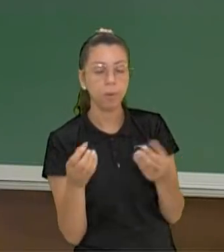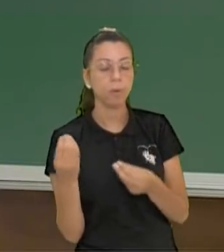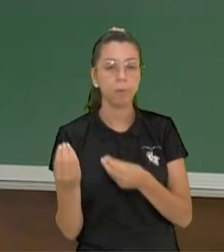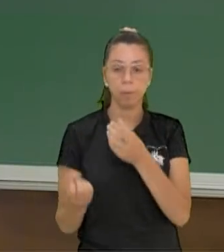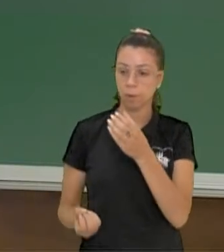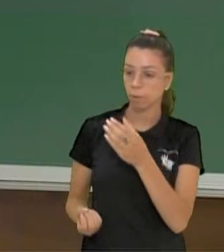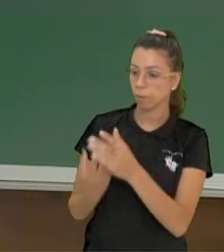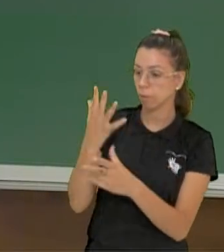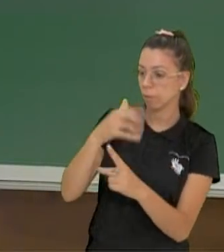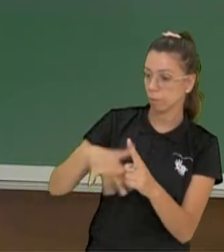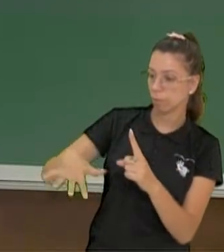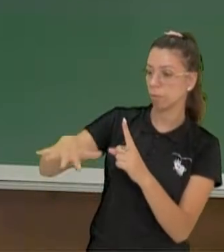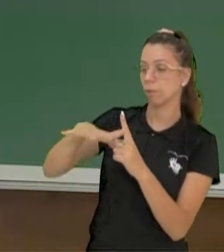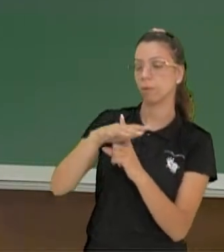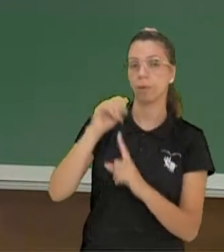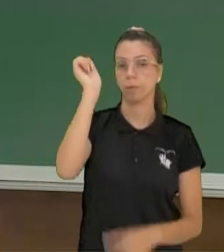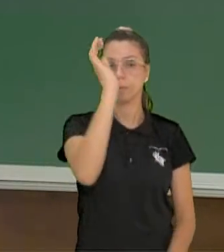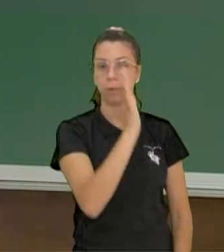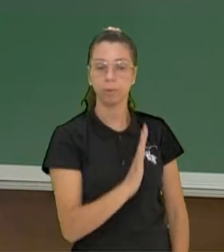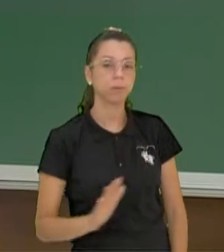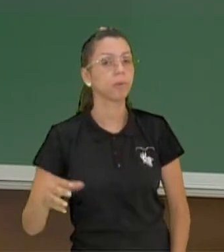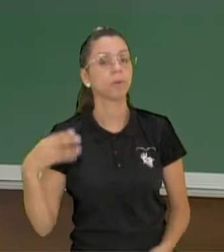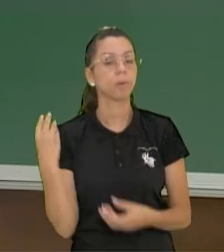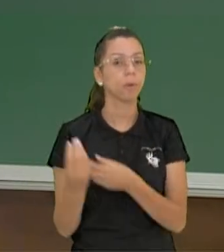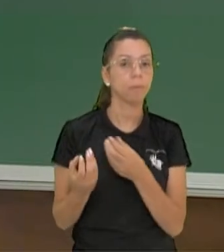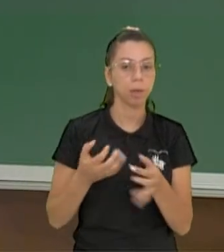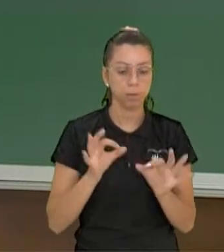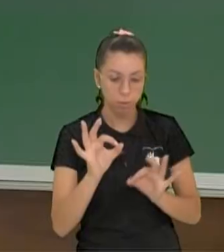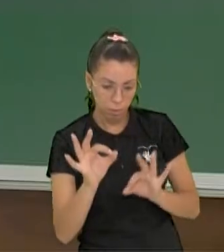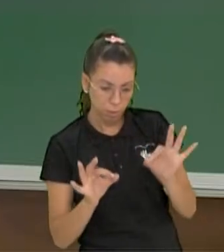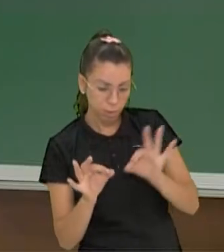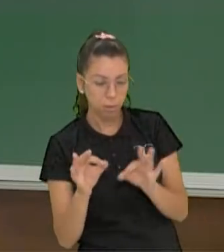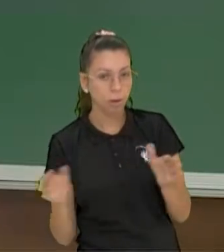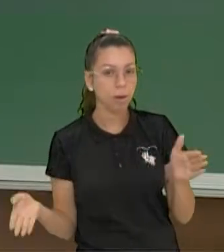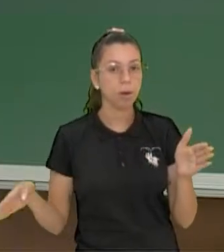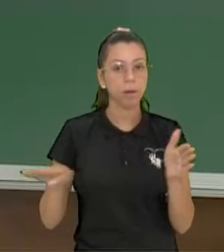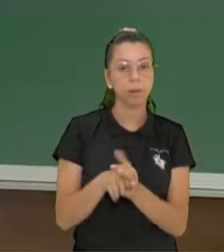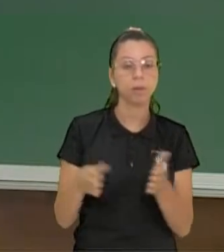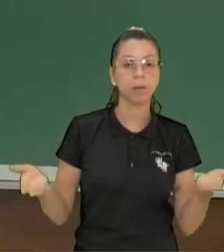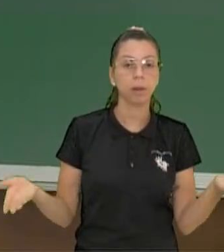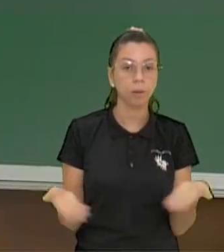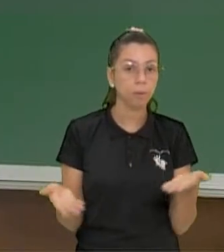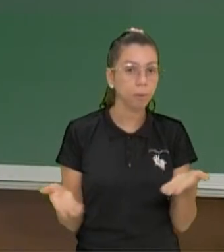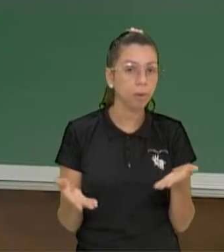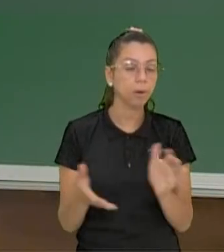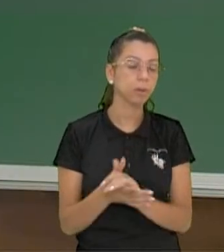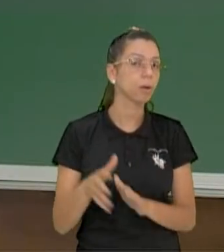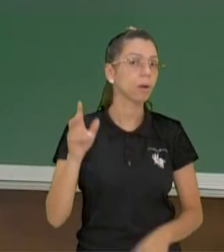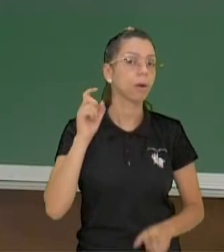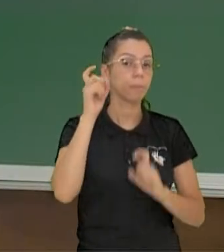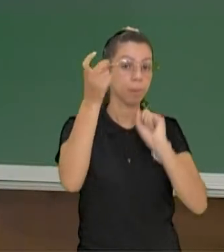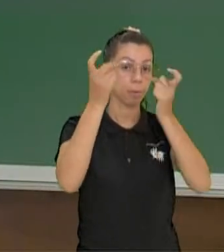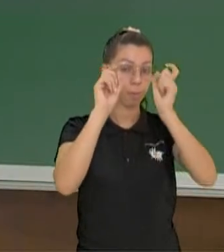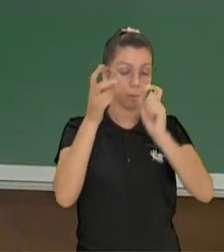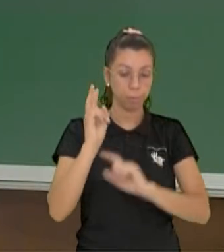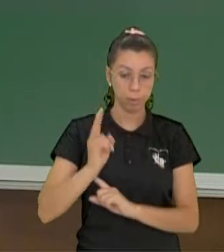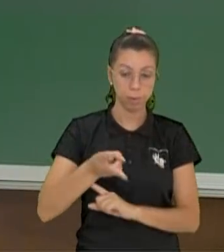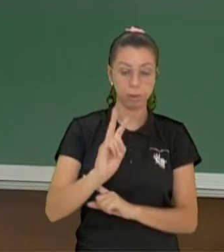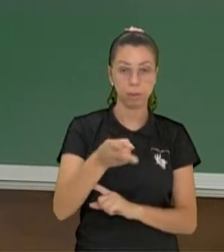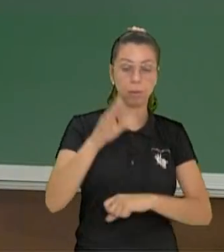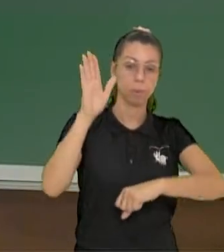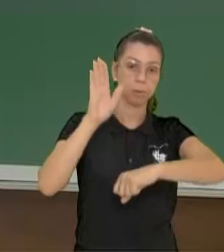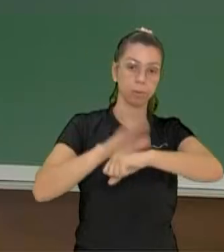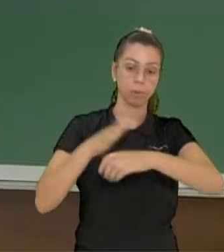toda essa sociedade brasileira? Como que se organizou até chegar nos dias atuais? A minha preocupação sempre é com o